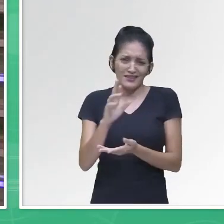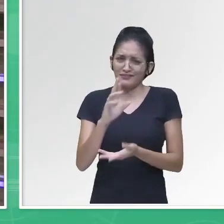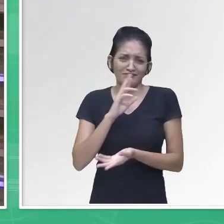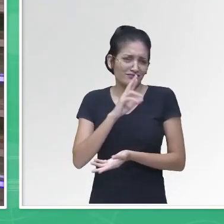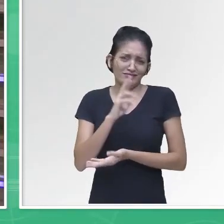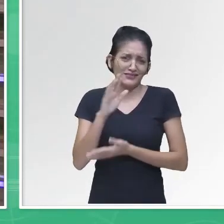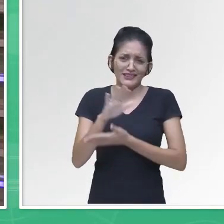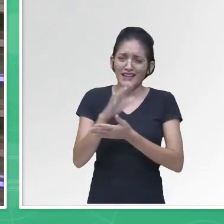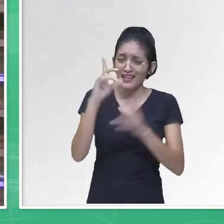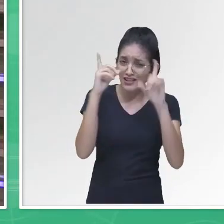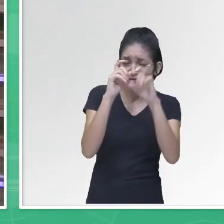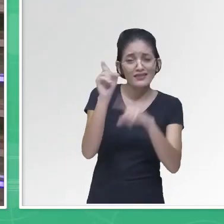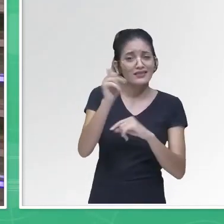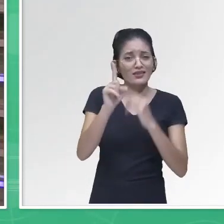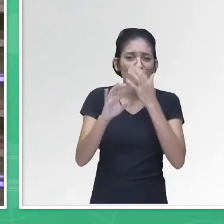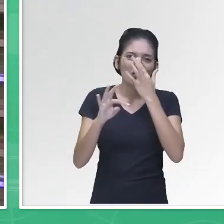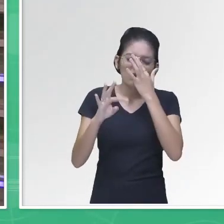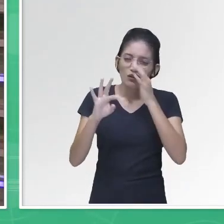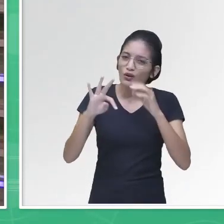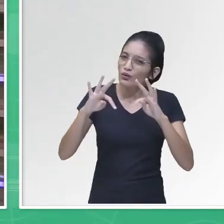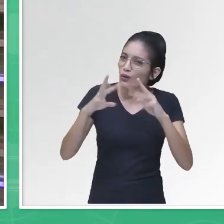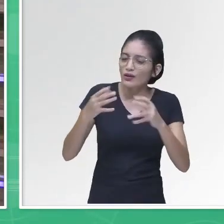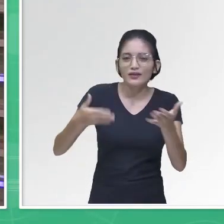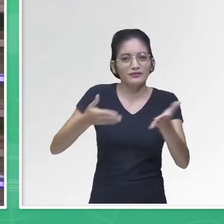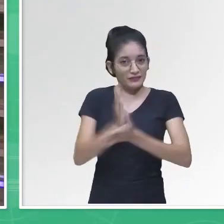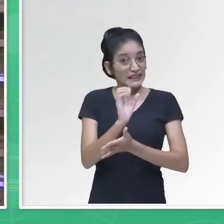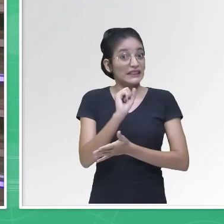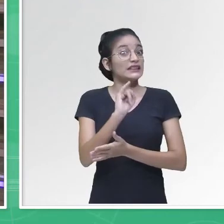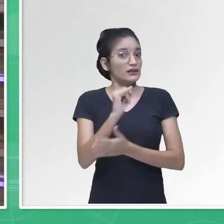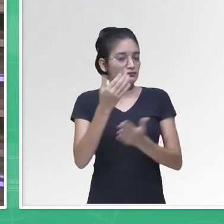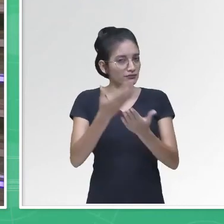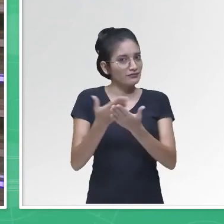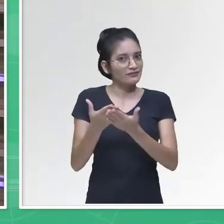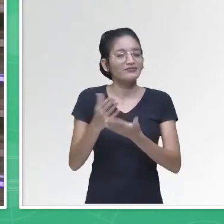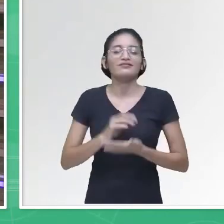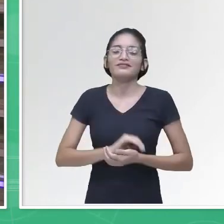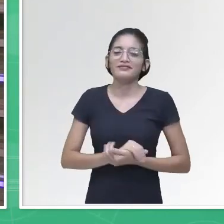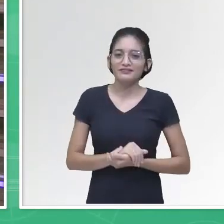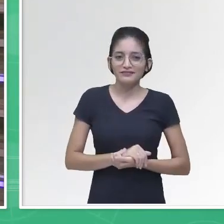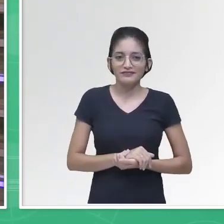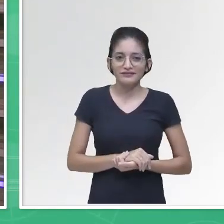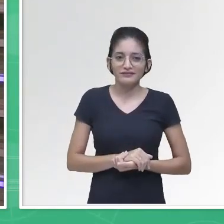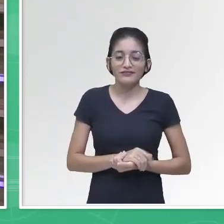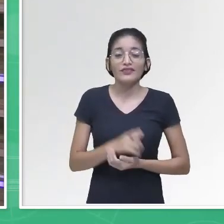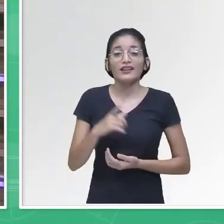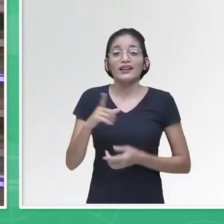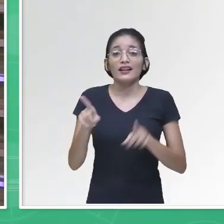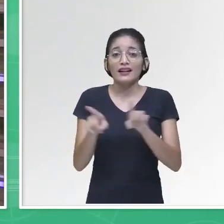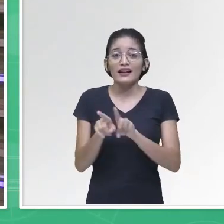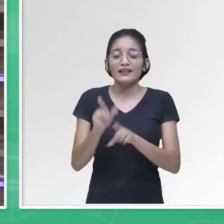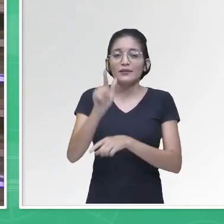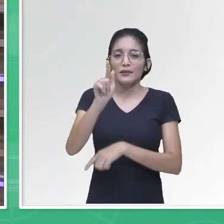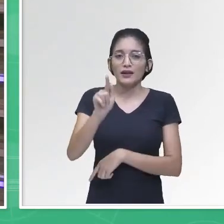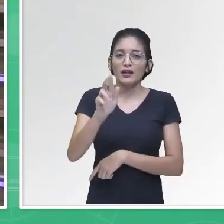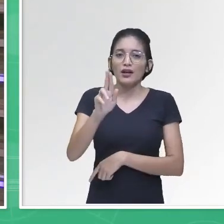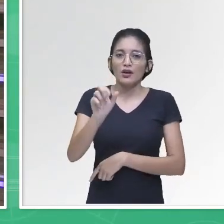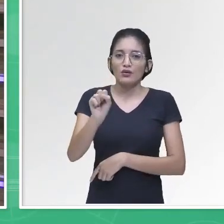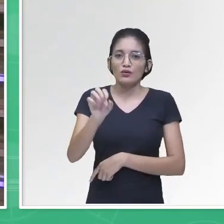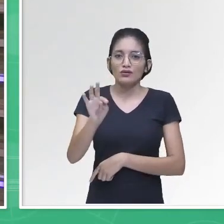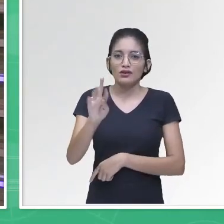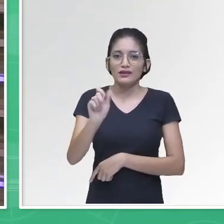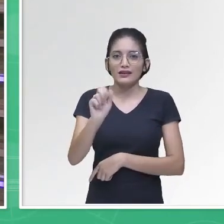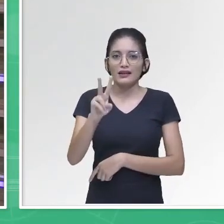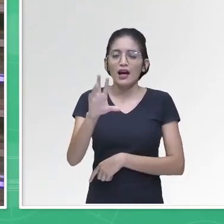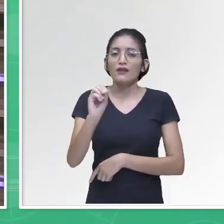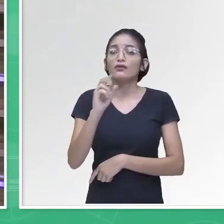difícil aqui, hein? Vai todo mundo passar, se estudarem. Aí eu tenho o Gustavo, ele diz que a questão